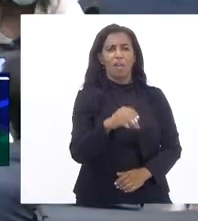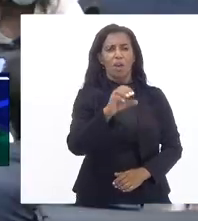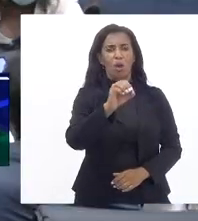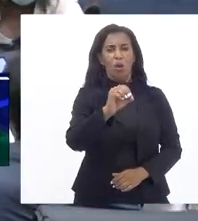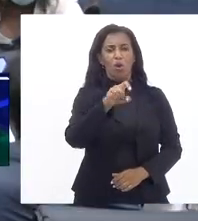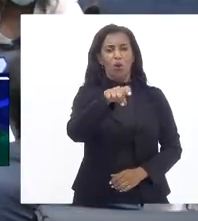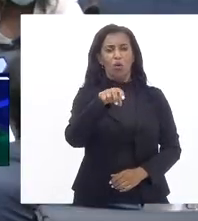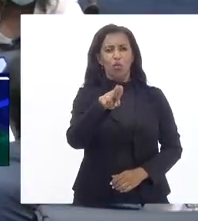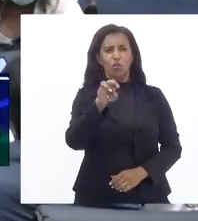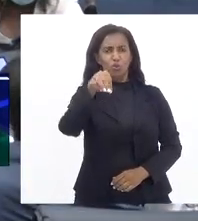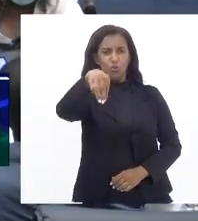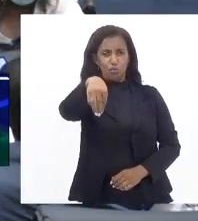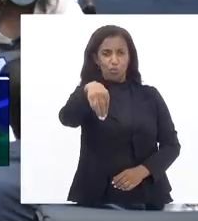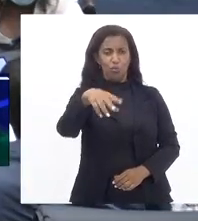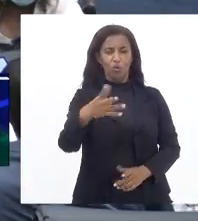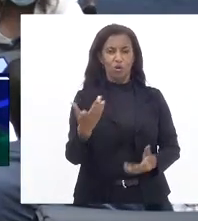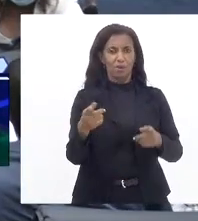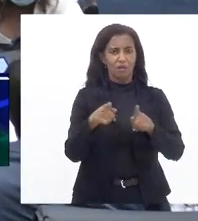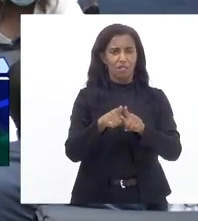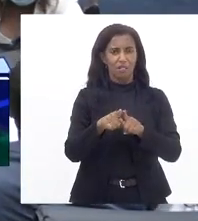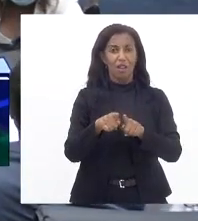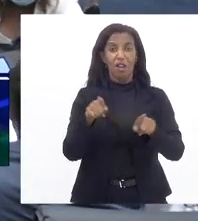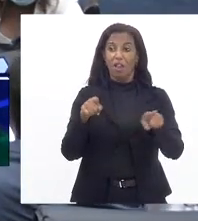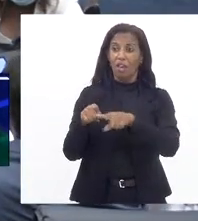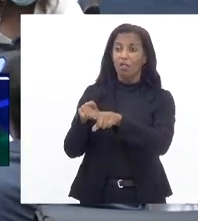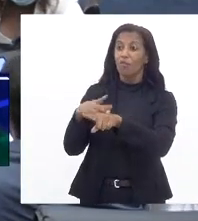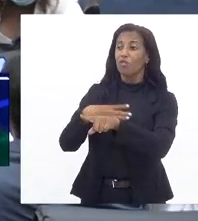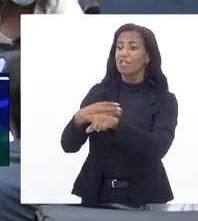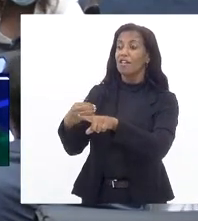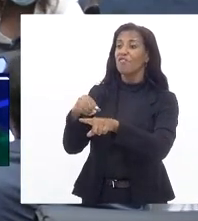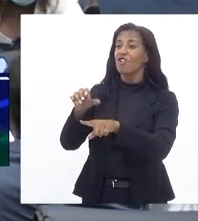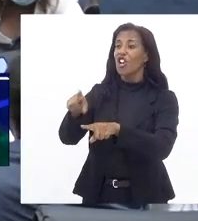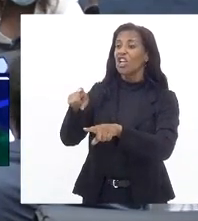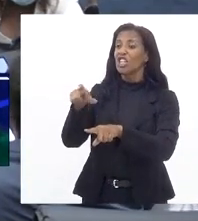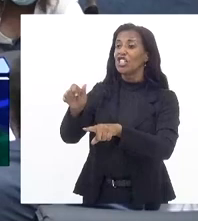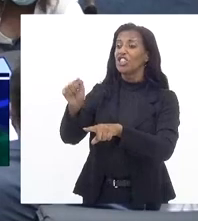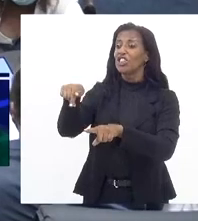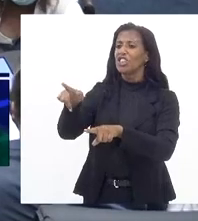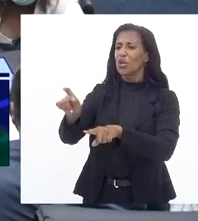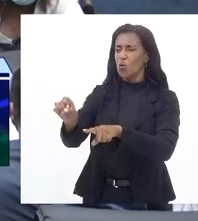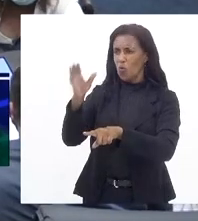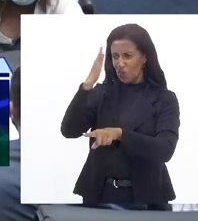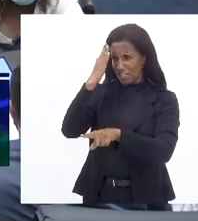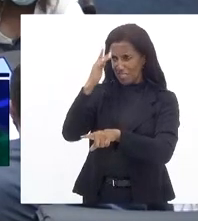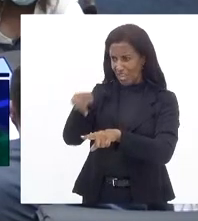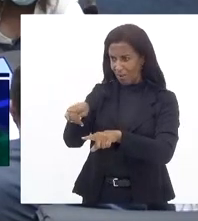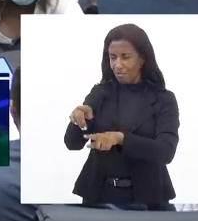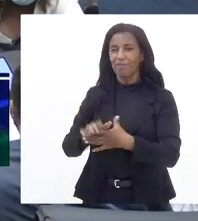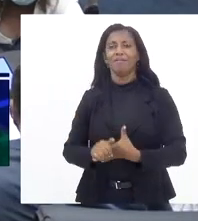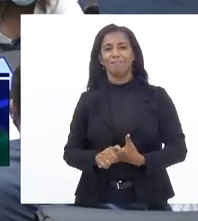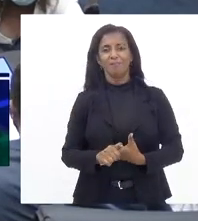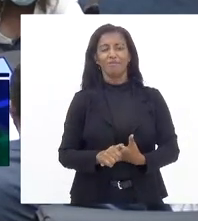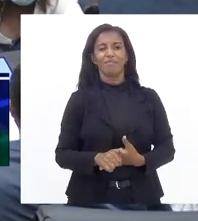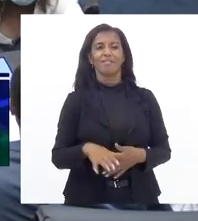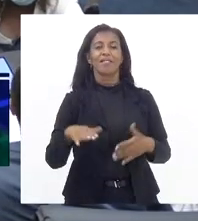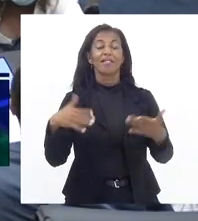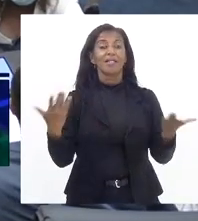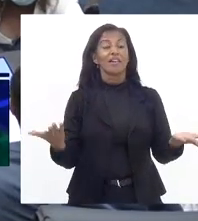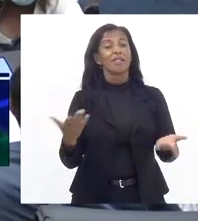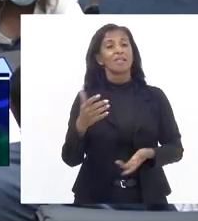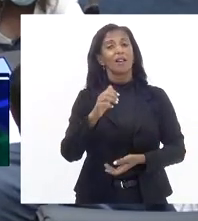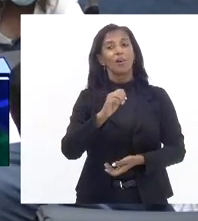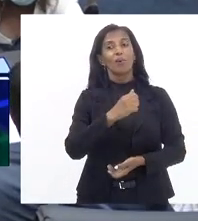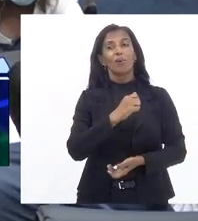Paulo, eu também sou de axé, então pode me colocar. Você é filho de Xangô, você sabe disso, né? Então, deputado, meu querido